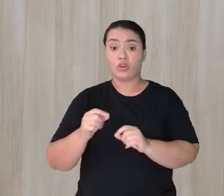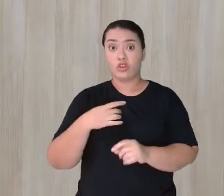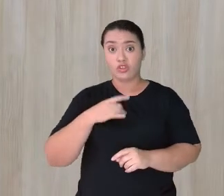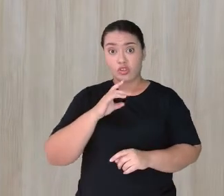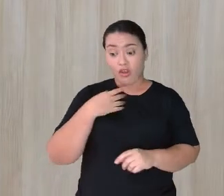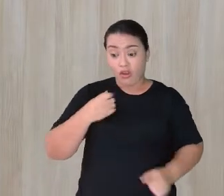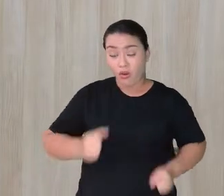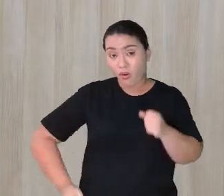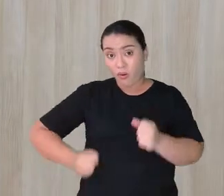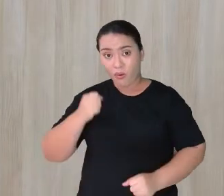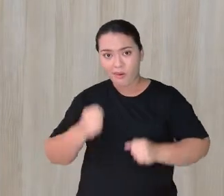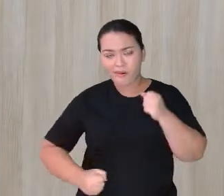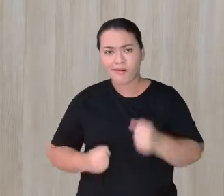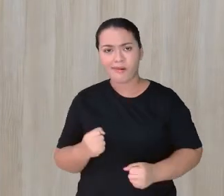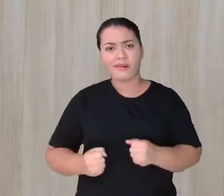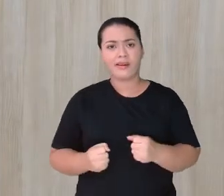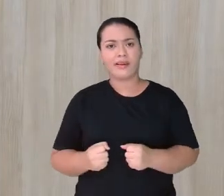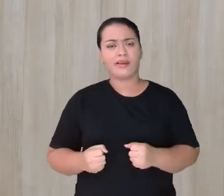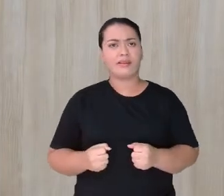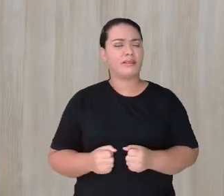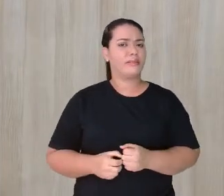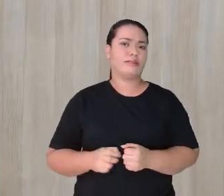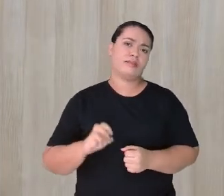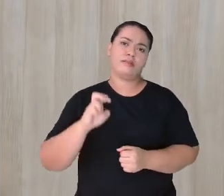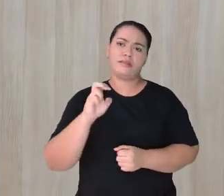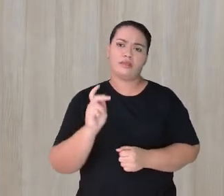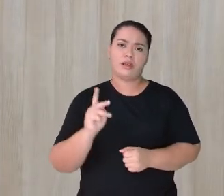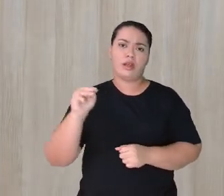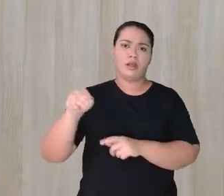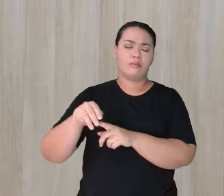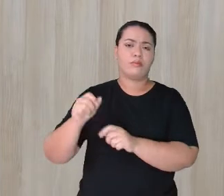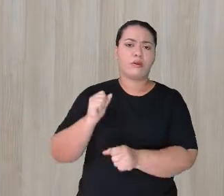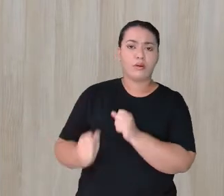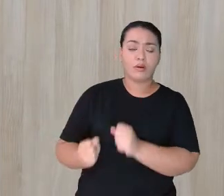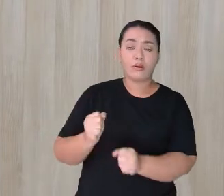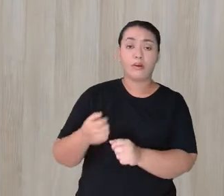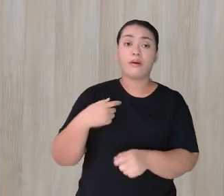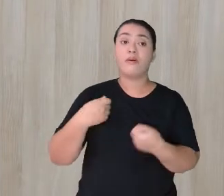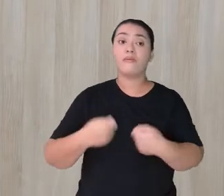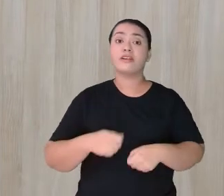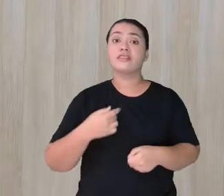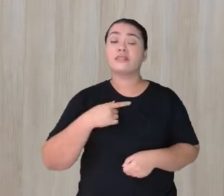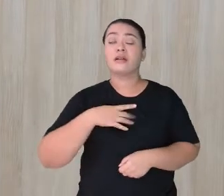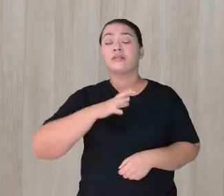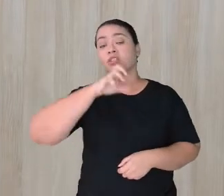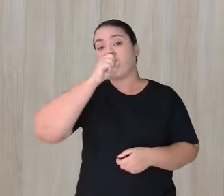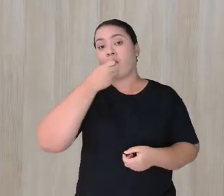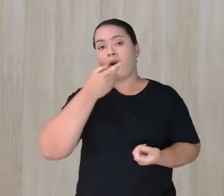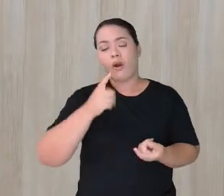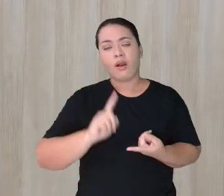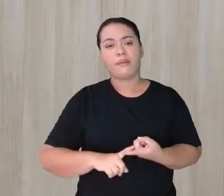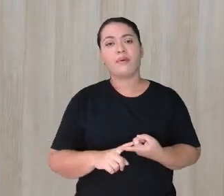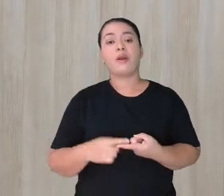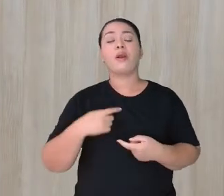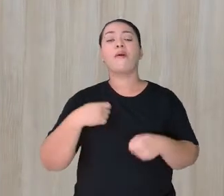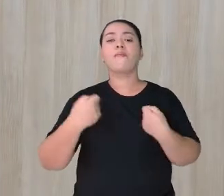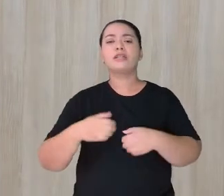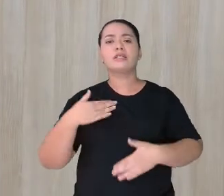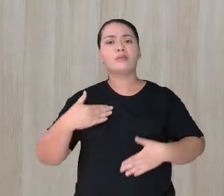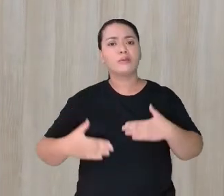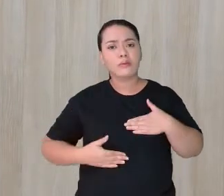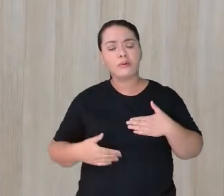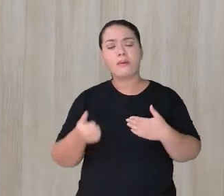corrida hoje, eu só posso ir correr 5 quilômetros, um exemplo, eu tenho que estar com uma respiração boa, eu tenho que estar com o corpo